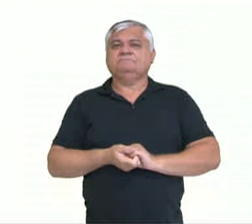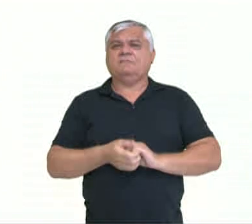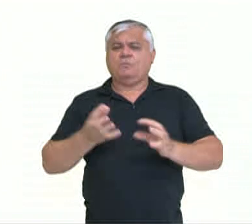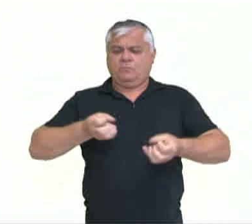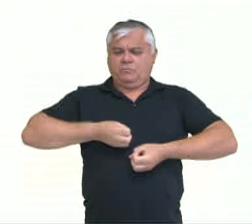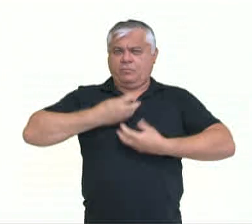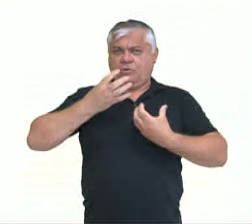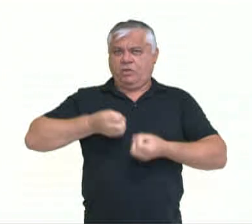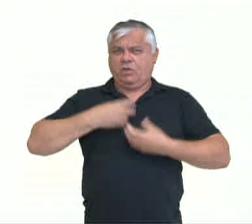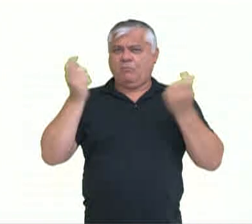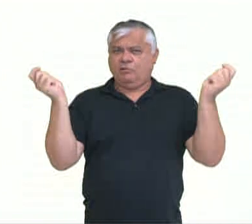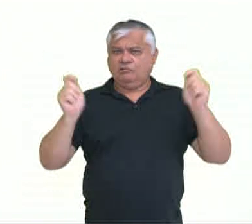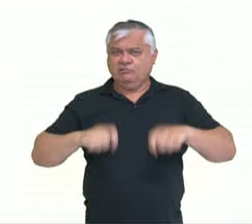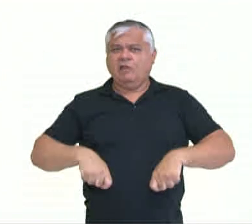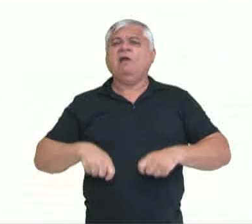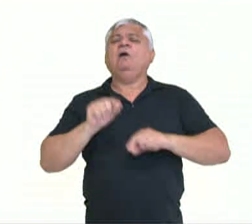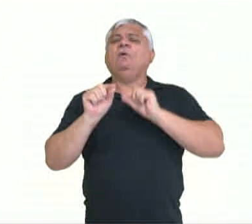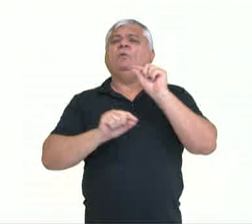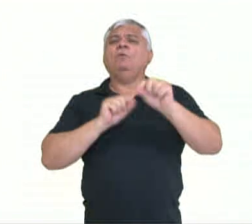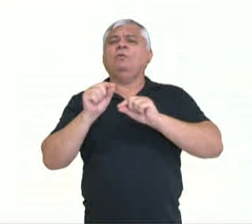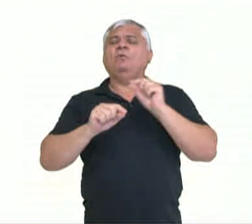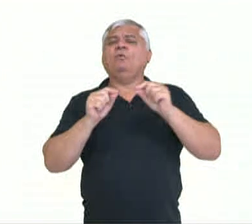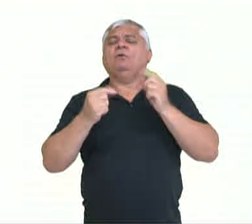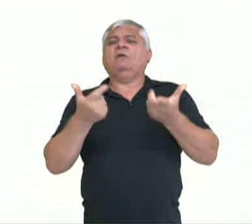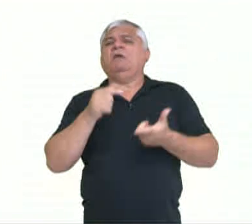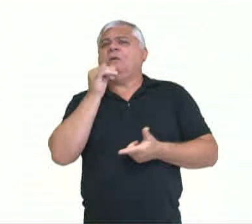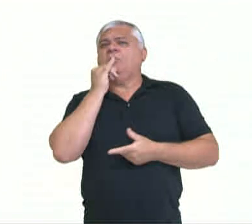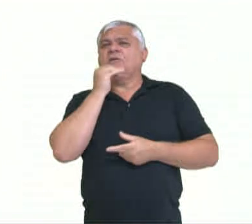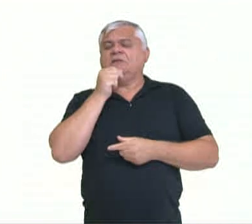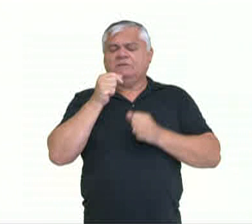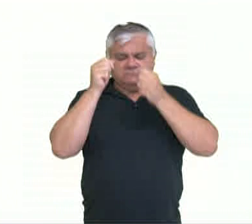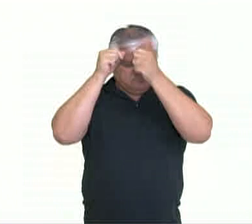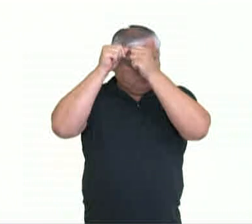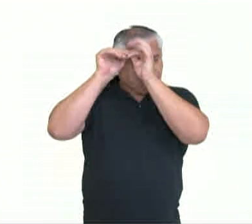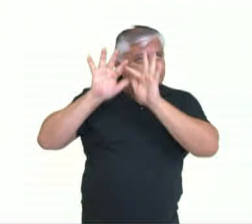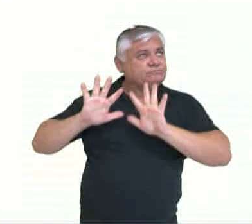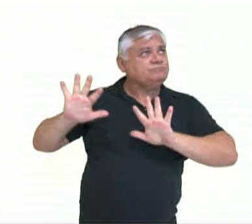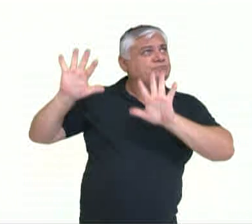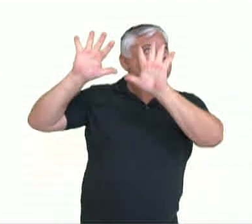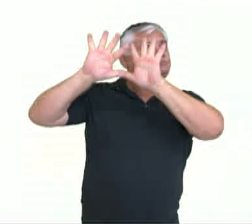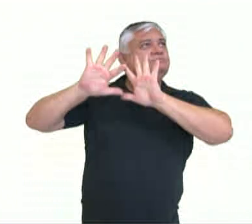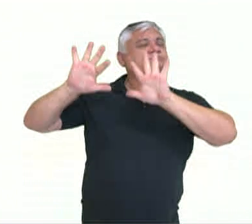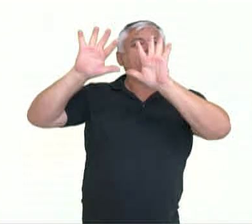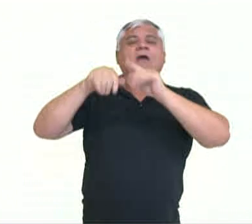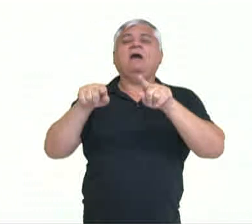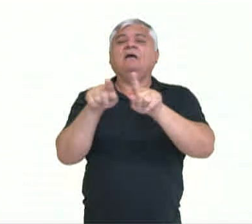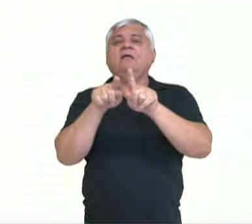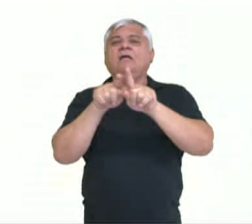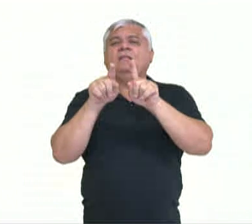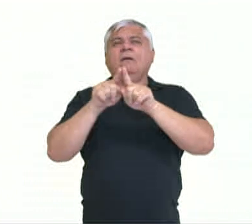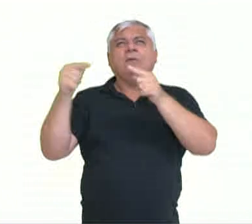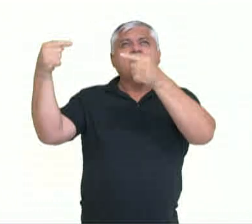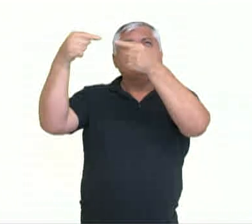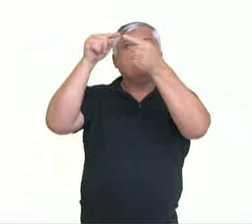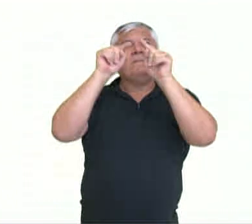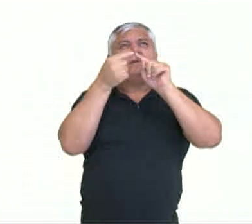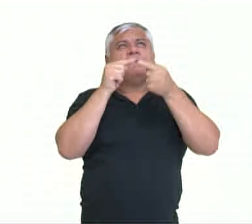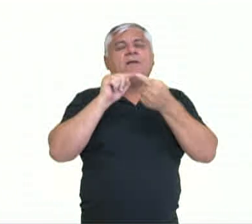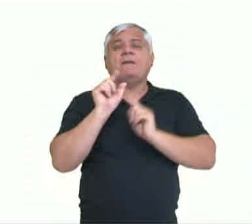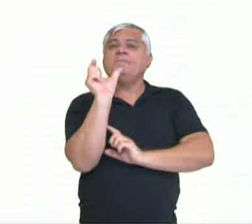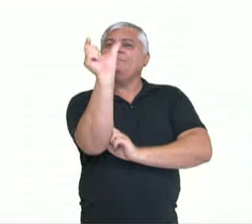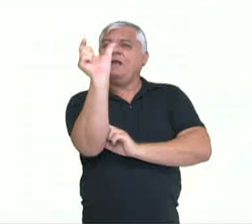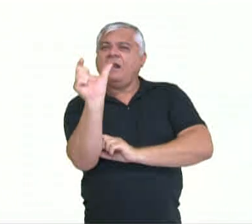poemas posibilitan la construcción de imágenes, juegos de asociaciones de palabras